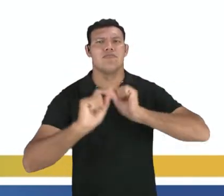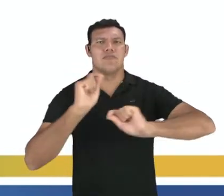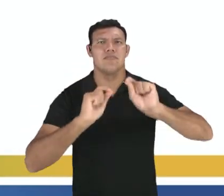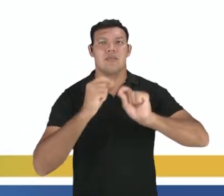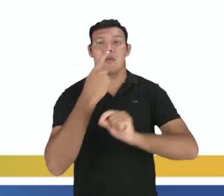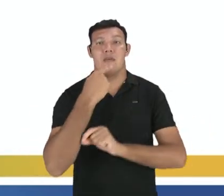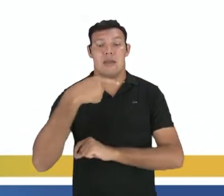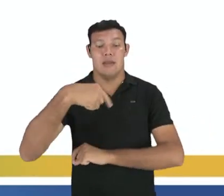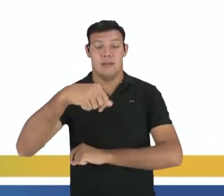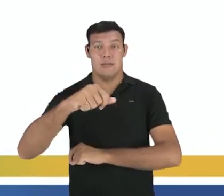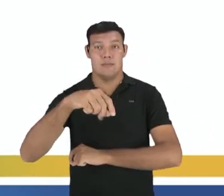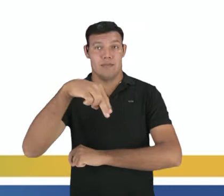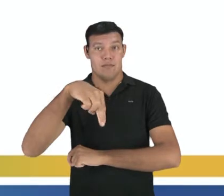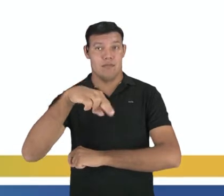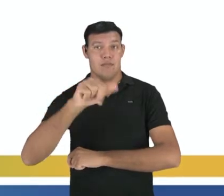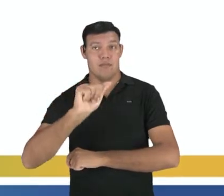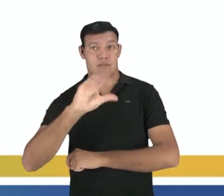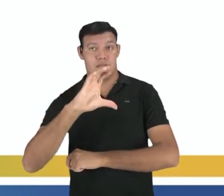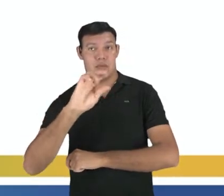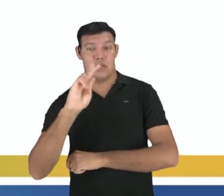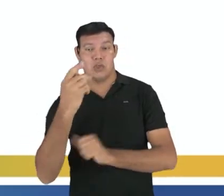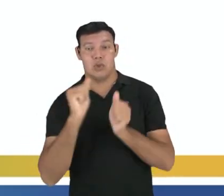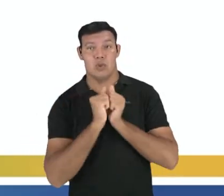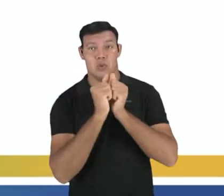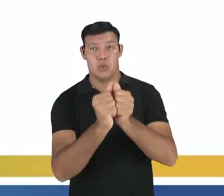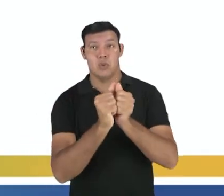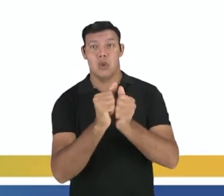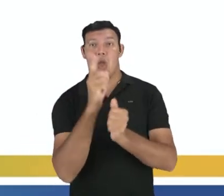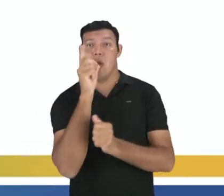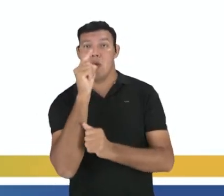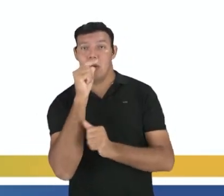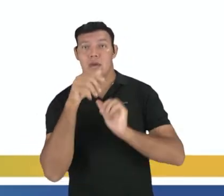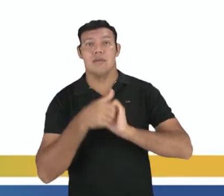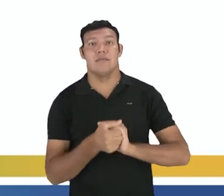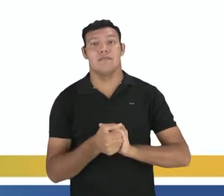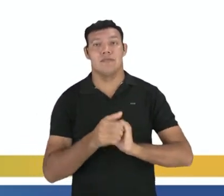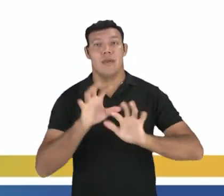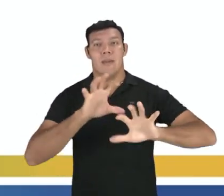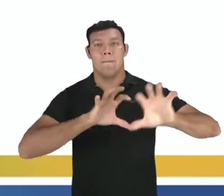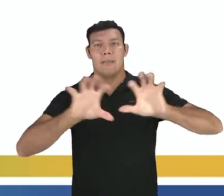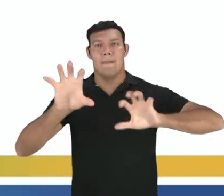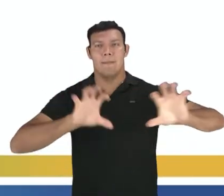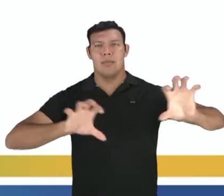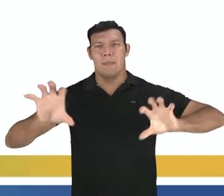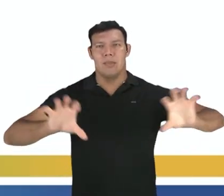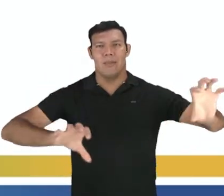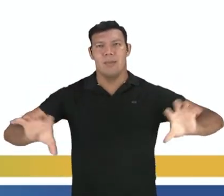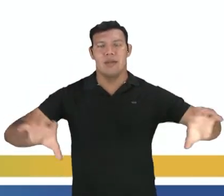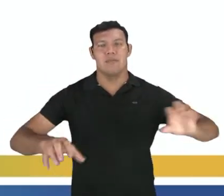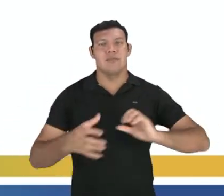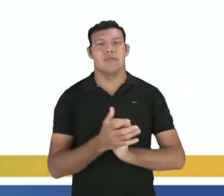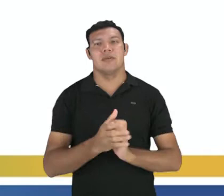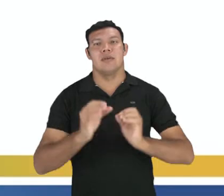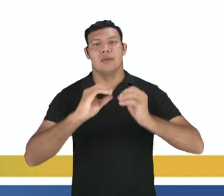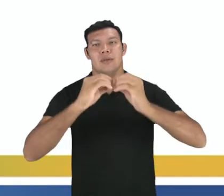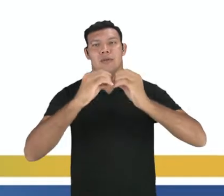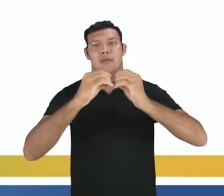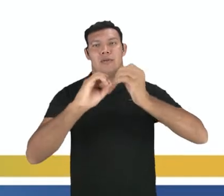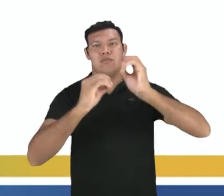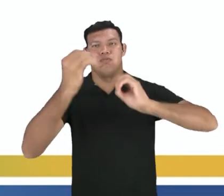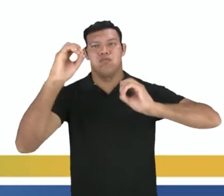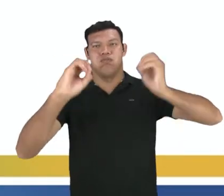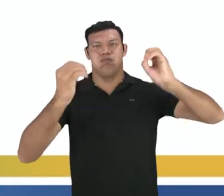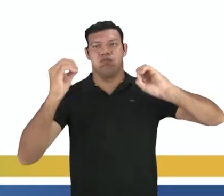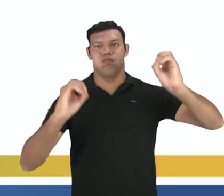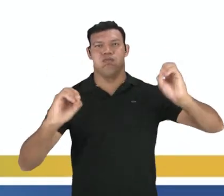sal, cloreto de sódio, na presença de água, ocorre a separação desses íons. Então, como a gente